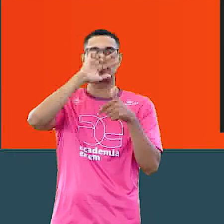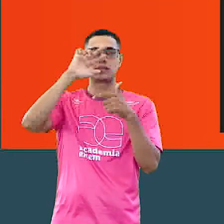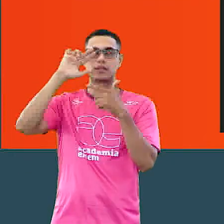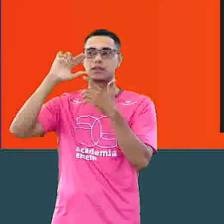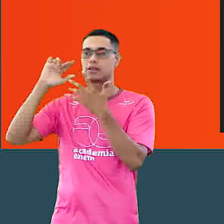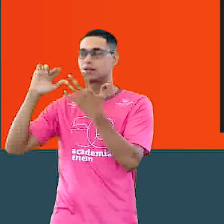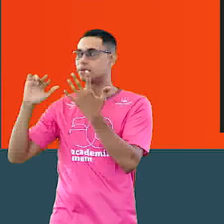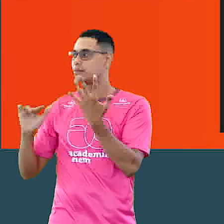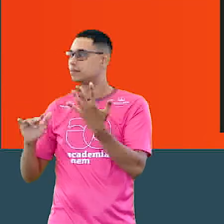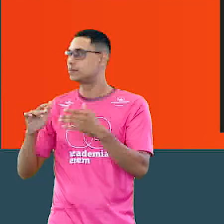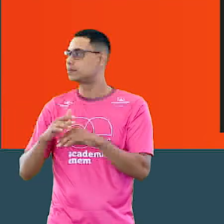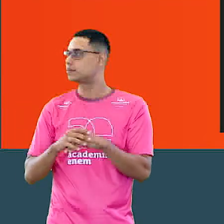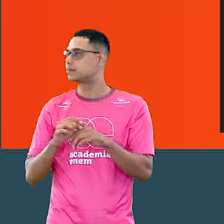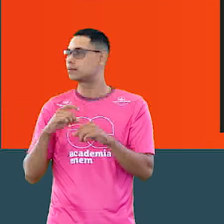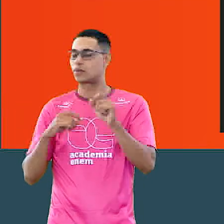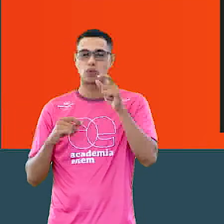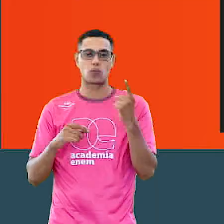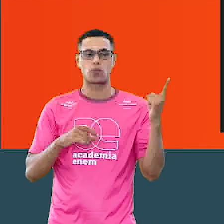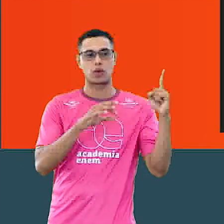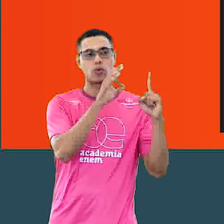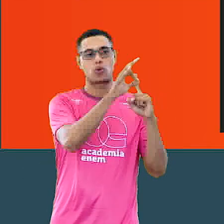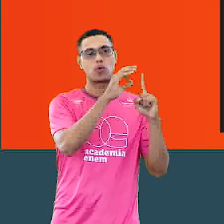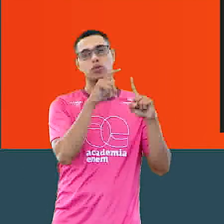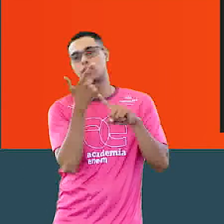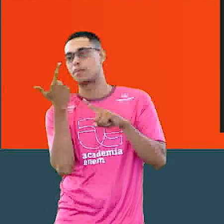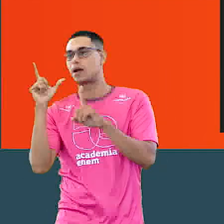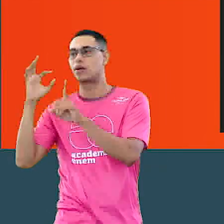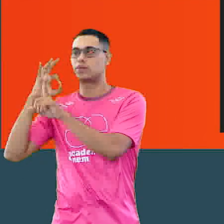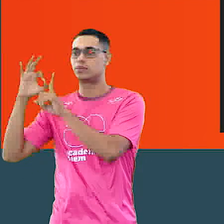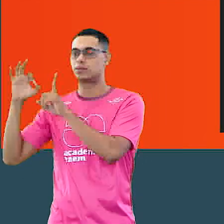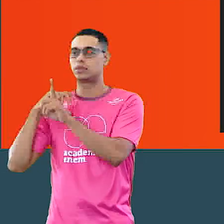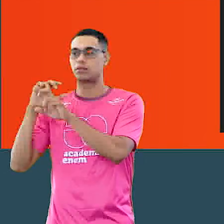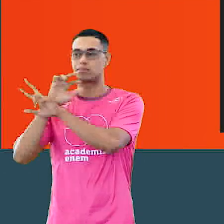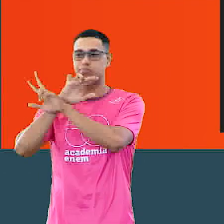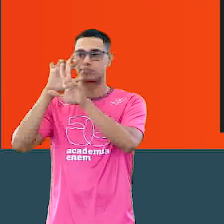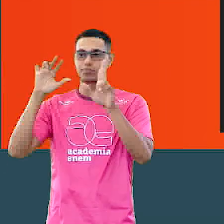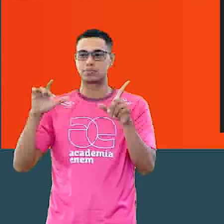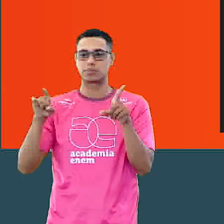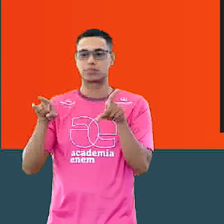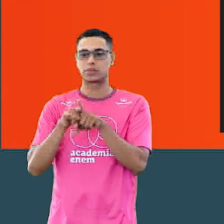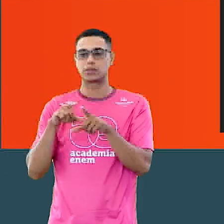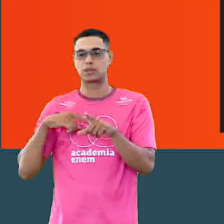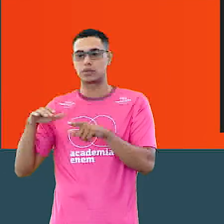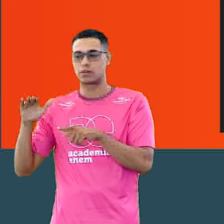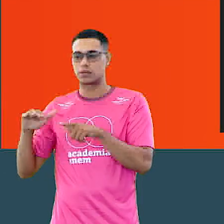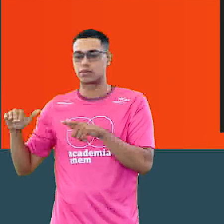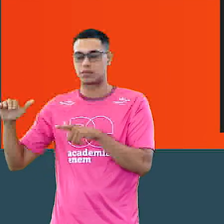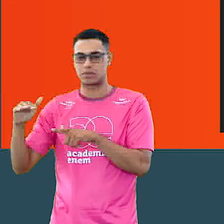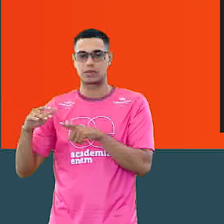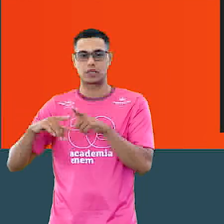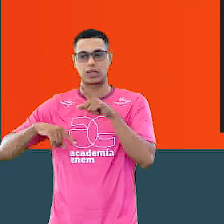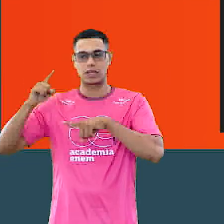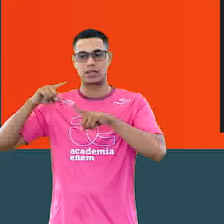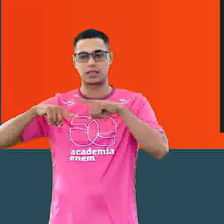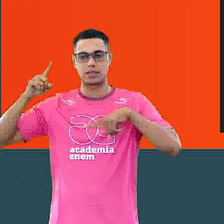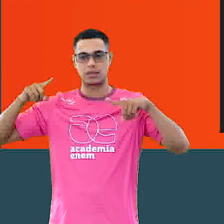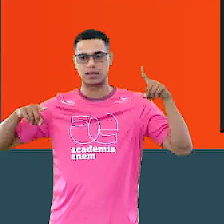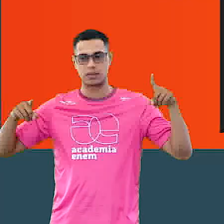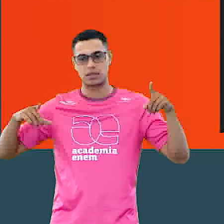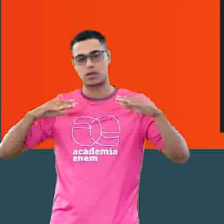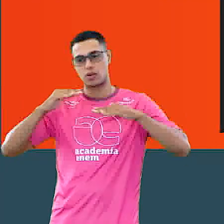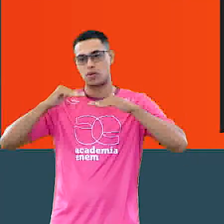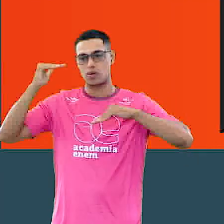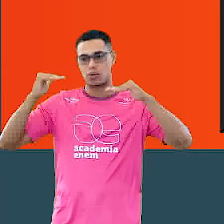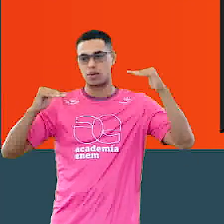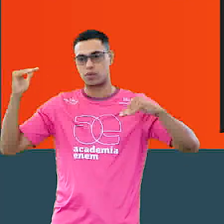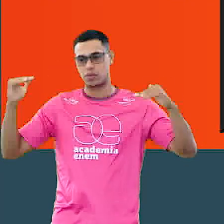da média de uma cota para outra, de uma cota para o ampla concorrência? Essa diferença vocês